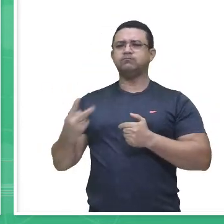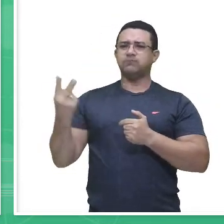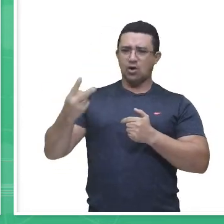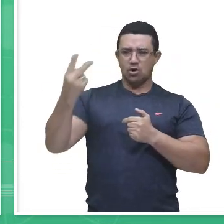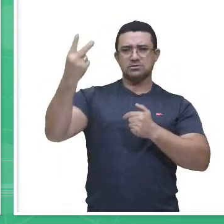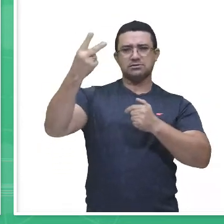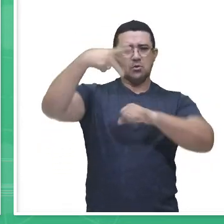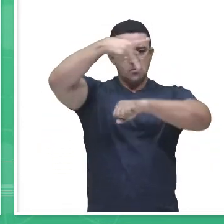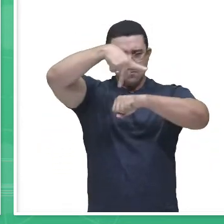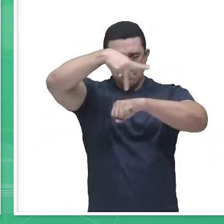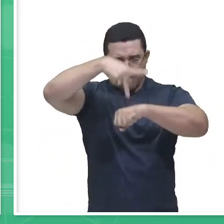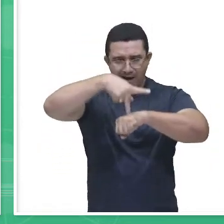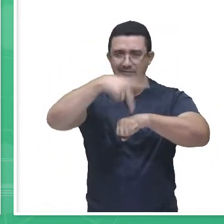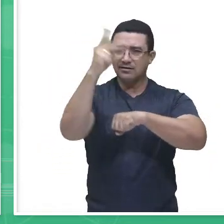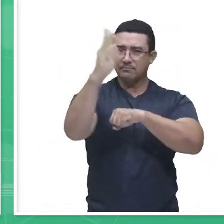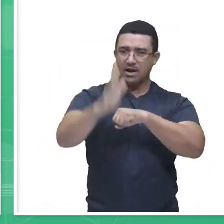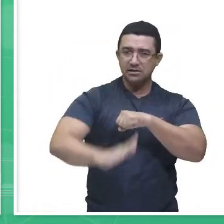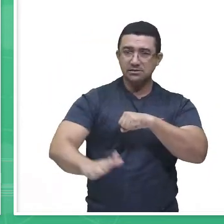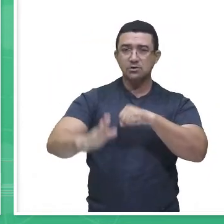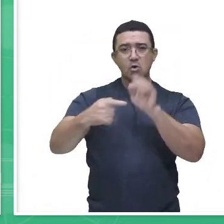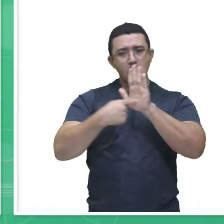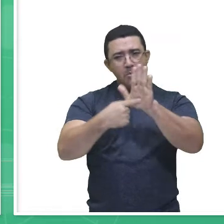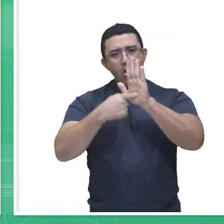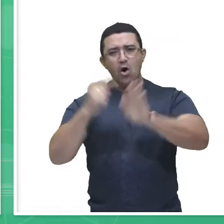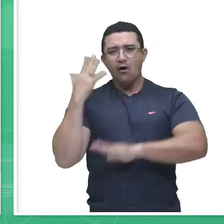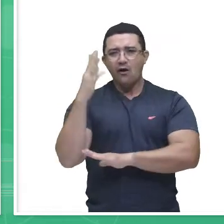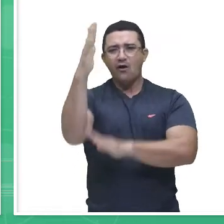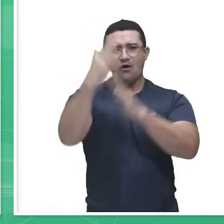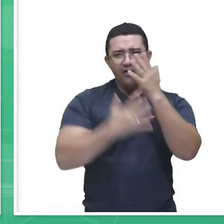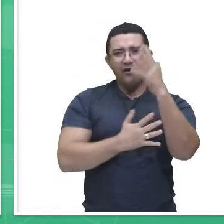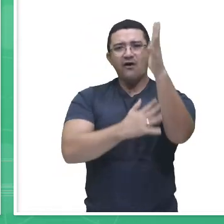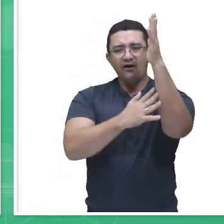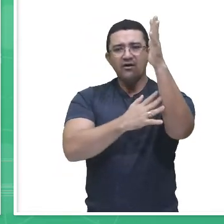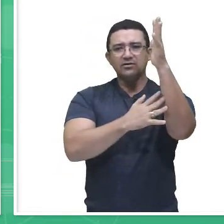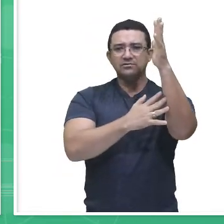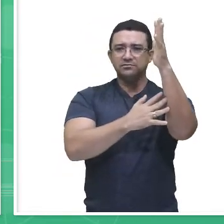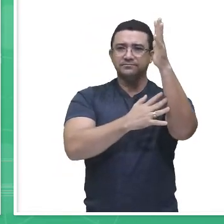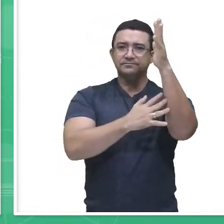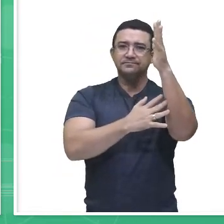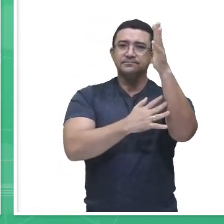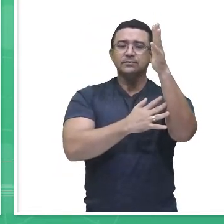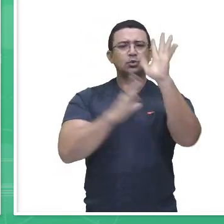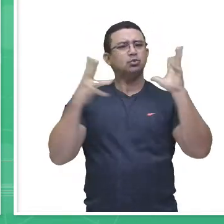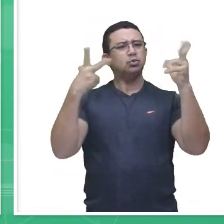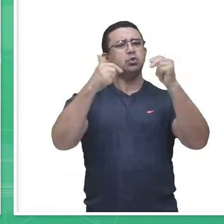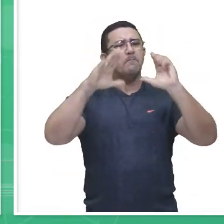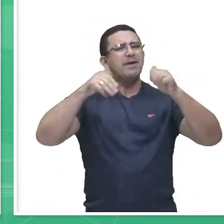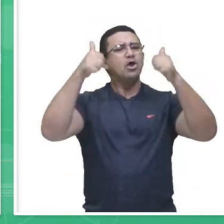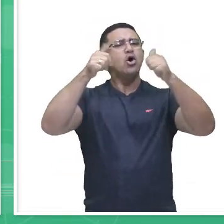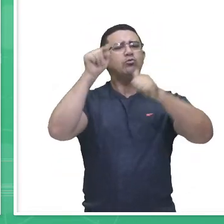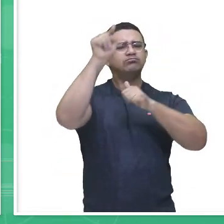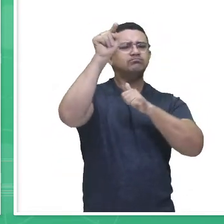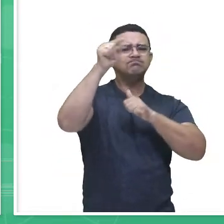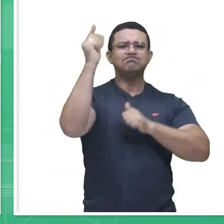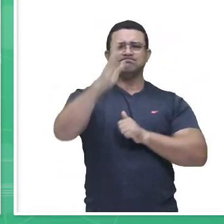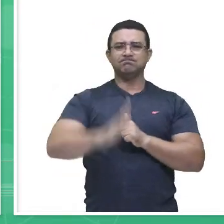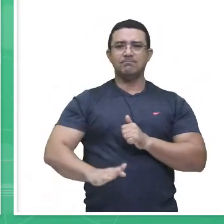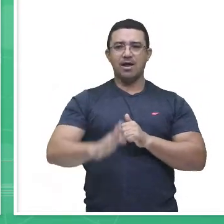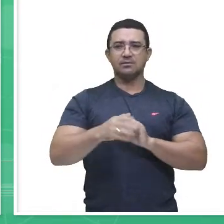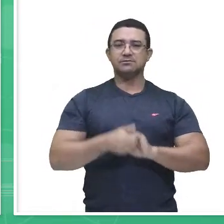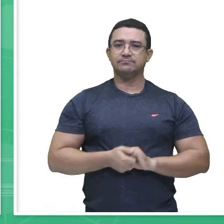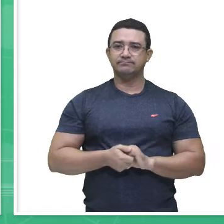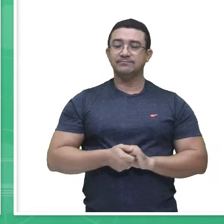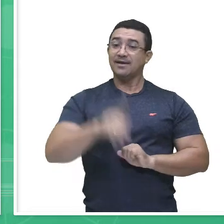da nação por meio da floresta, da natureza, da fauna, certo? Tudo é melhor lá. Então percebo que isso foi